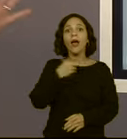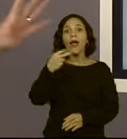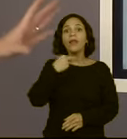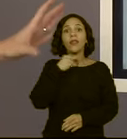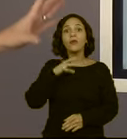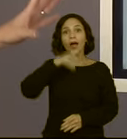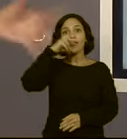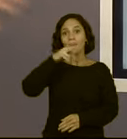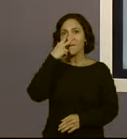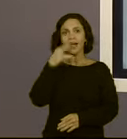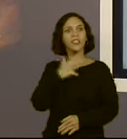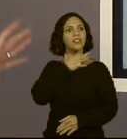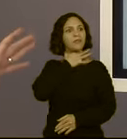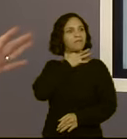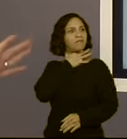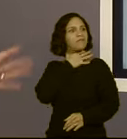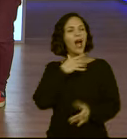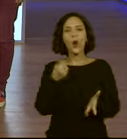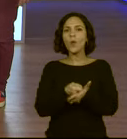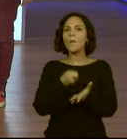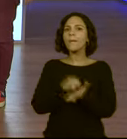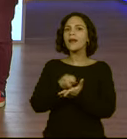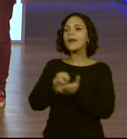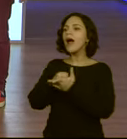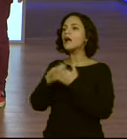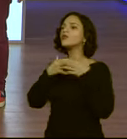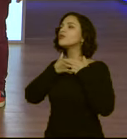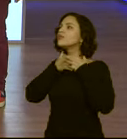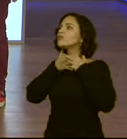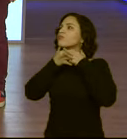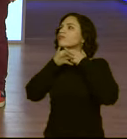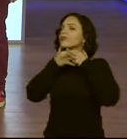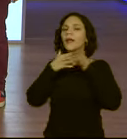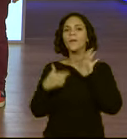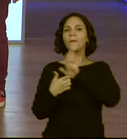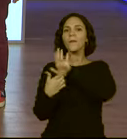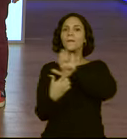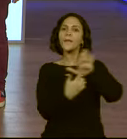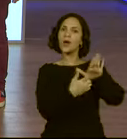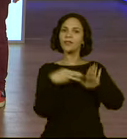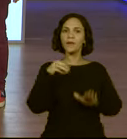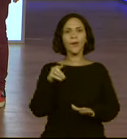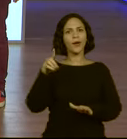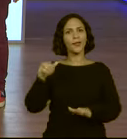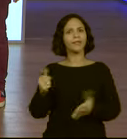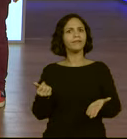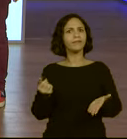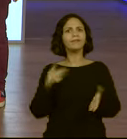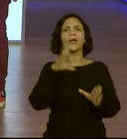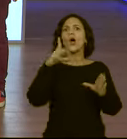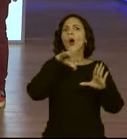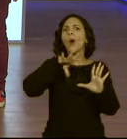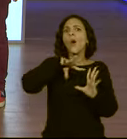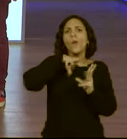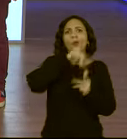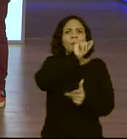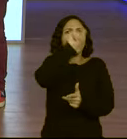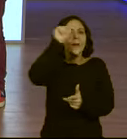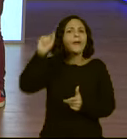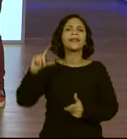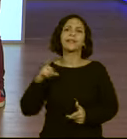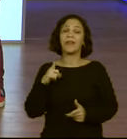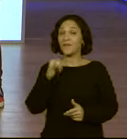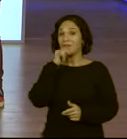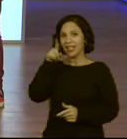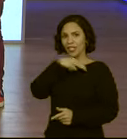era obrigatório né que era alguma coisa da moda e no mundo todo existem exemplos como esse né na China aparece